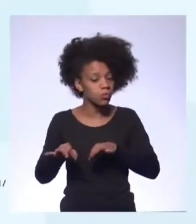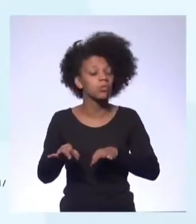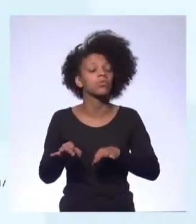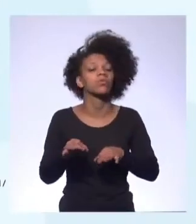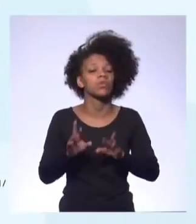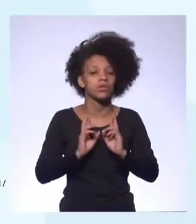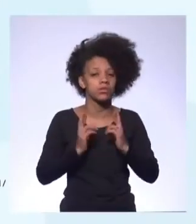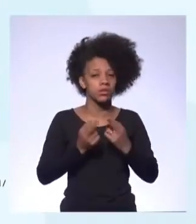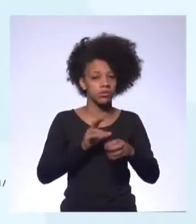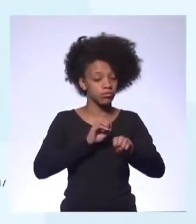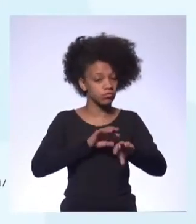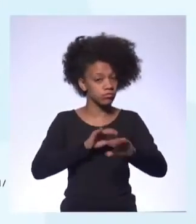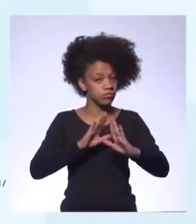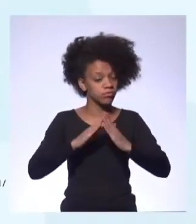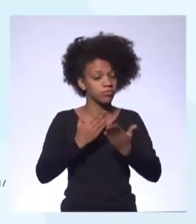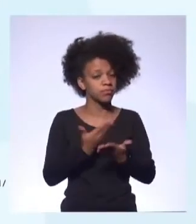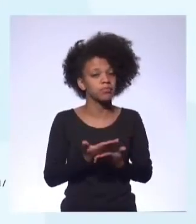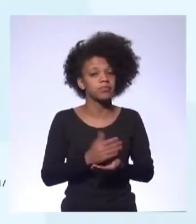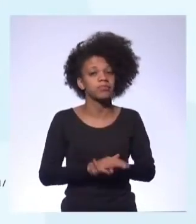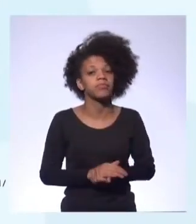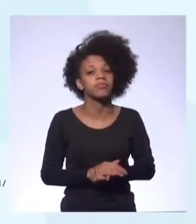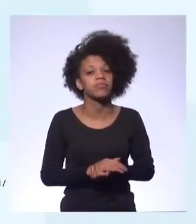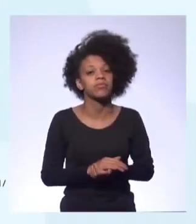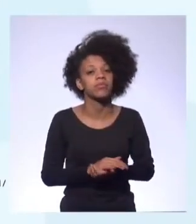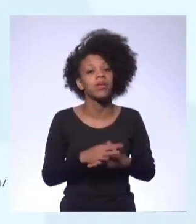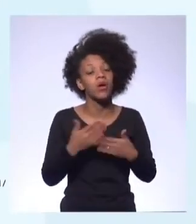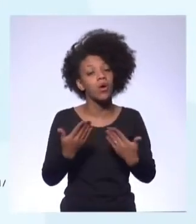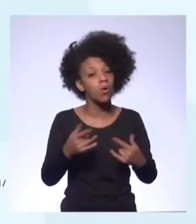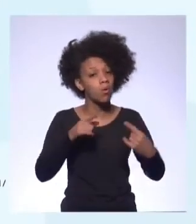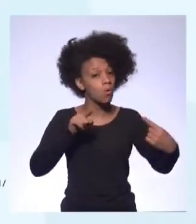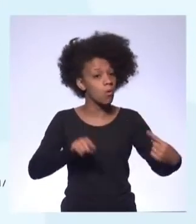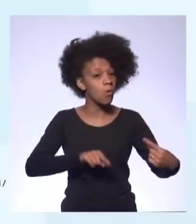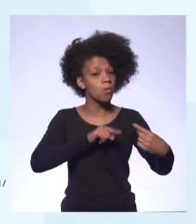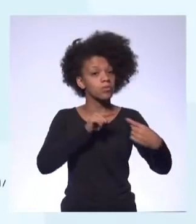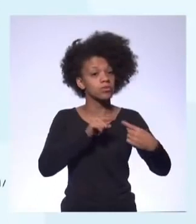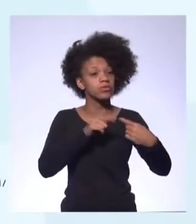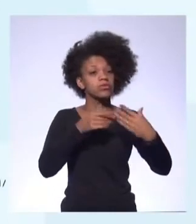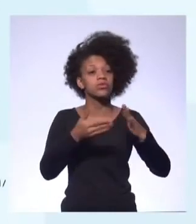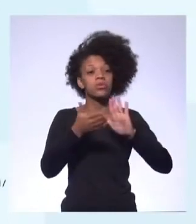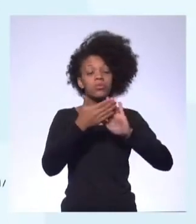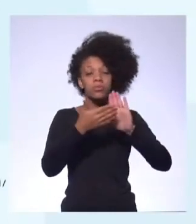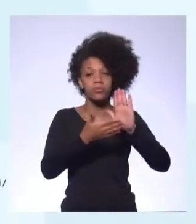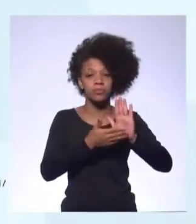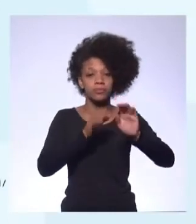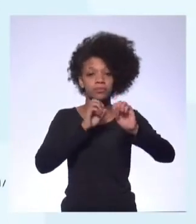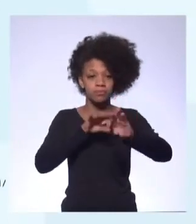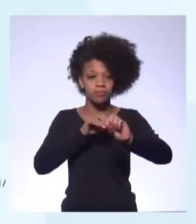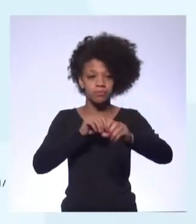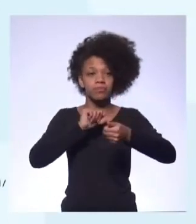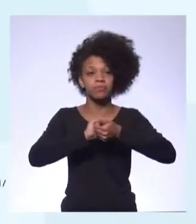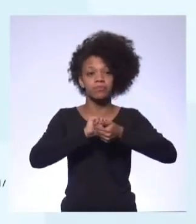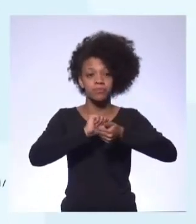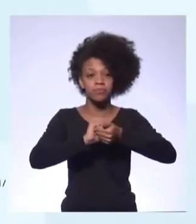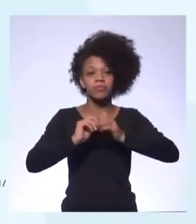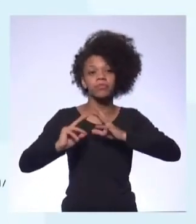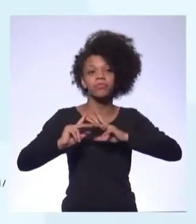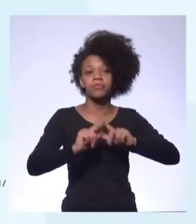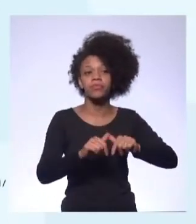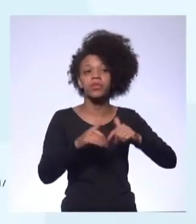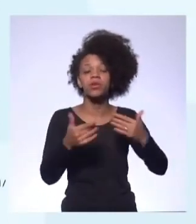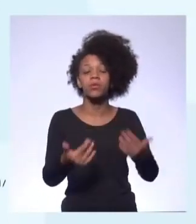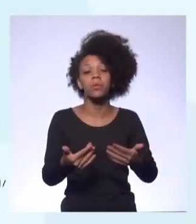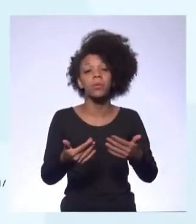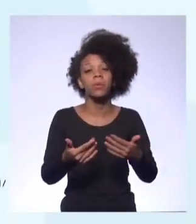organizacional da rede de ensino das escolas, com o objetivo de proporcionar uma educação de qualidade para